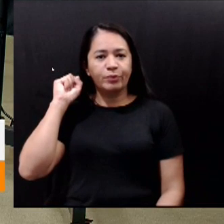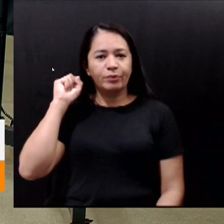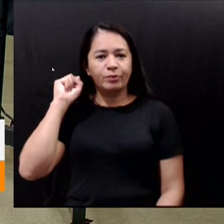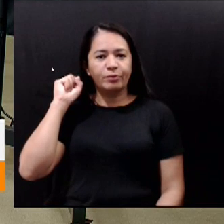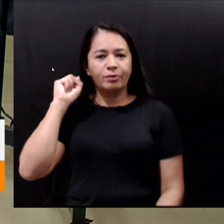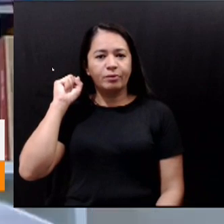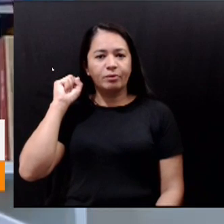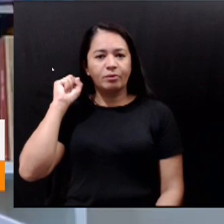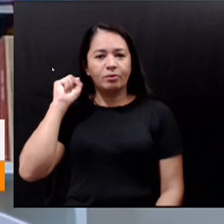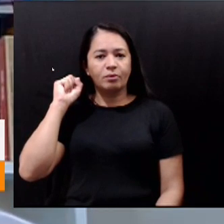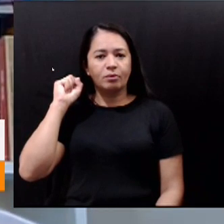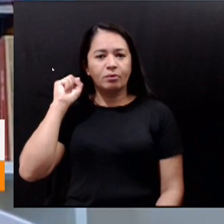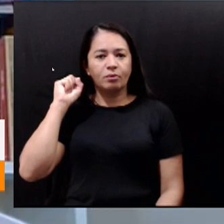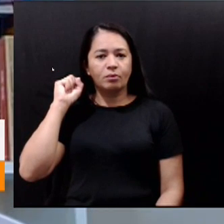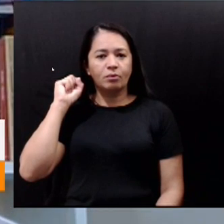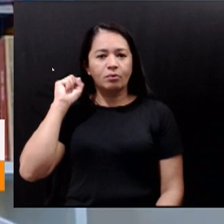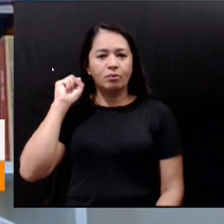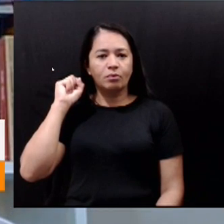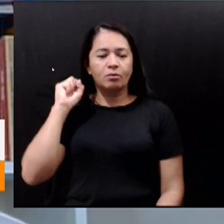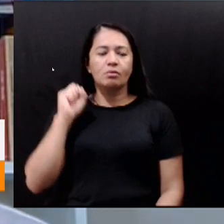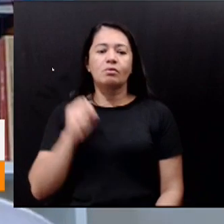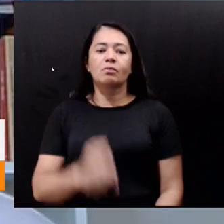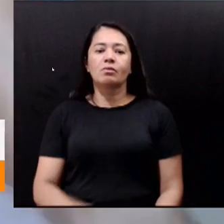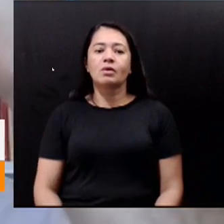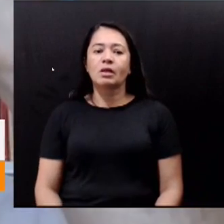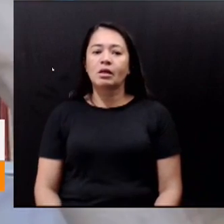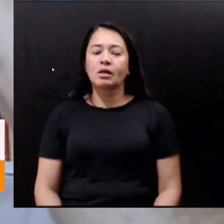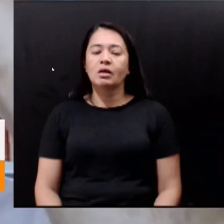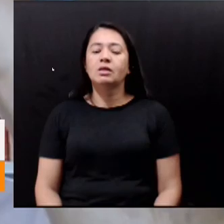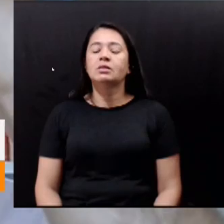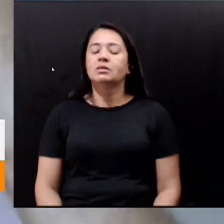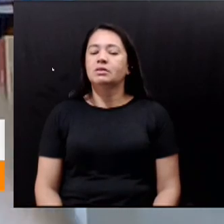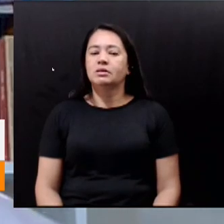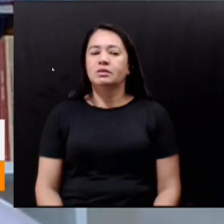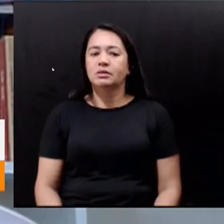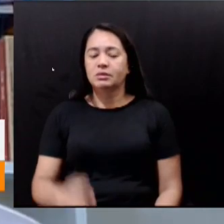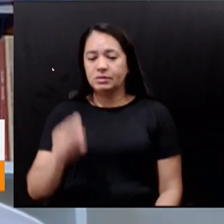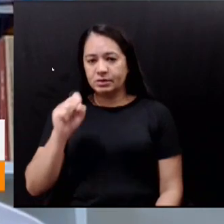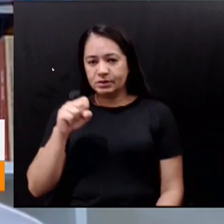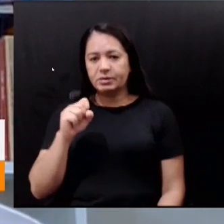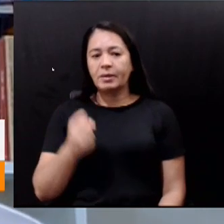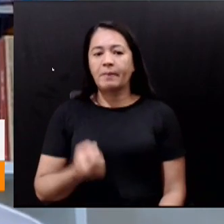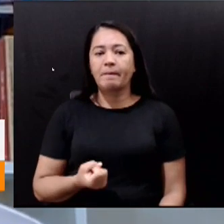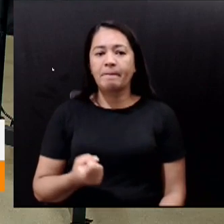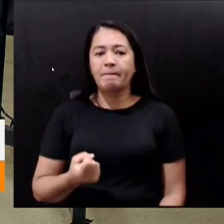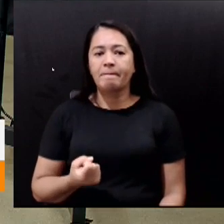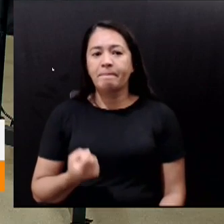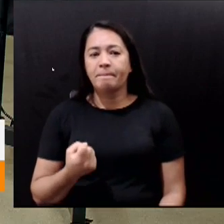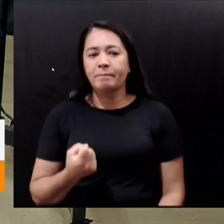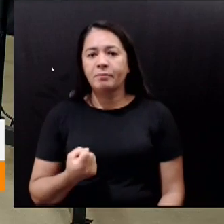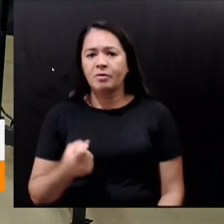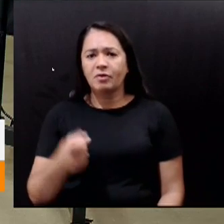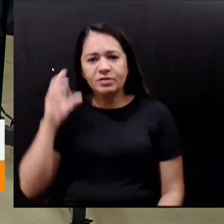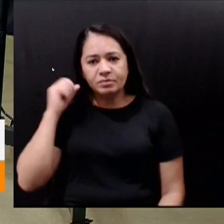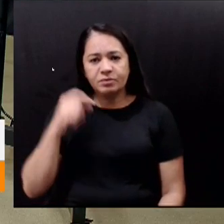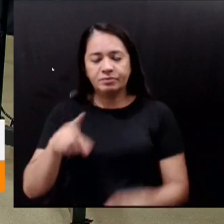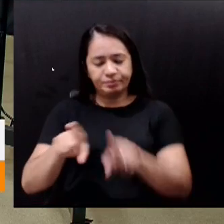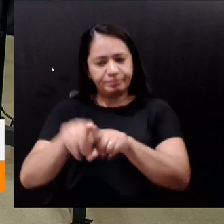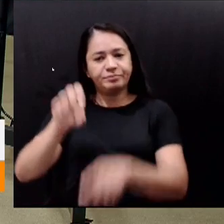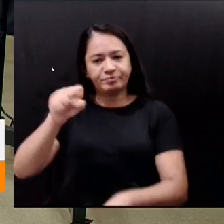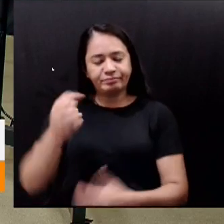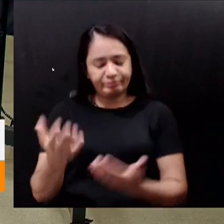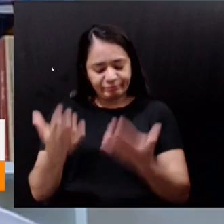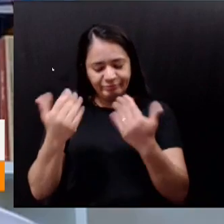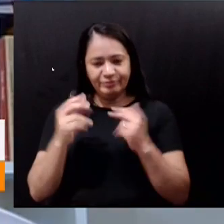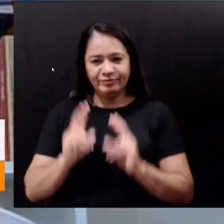Digamos assim, parece um estranho, né? Ouço vocês me ouvem também? Sim, vamos lá, vamos continuar, te ouço